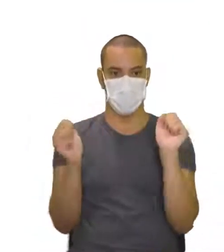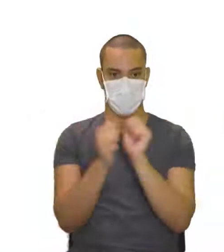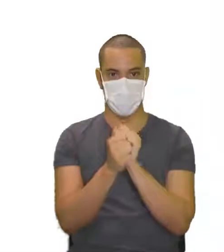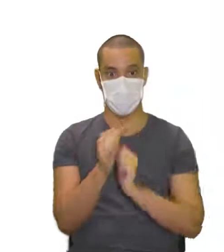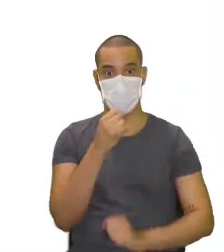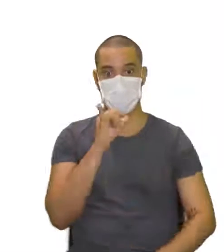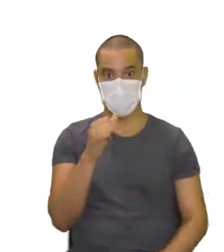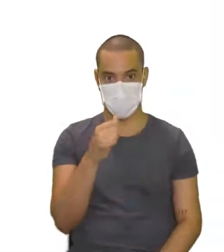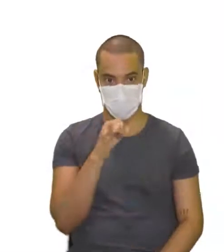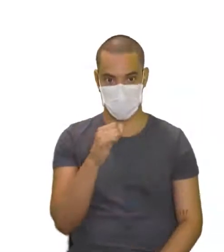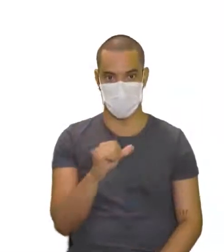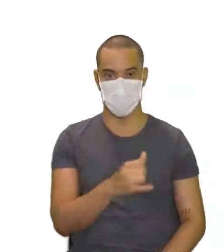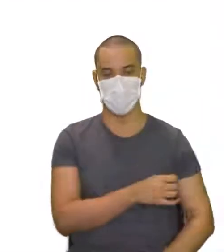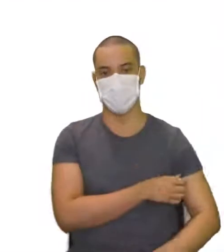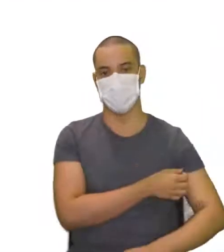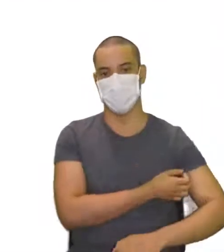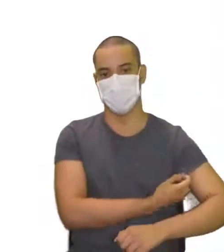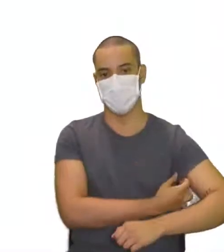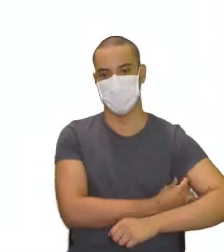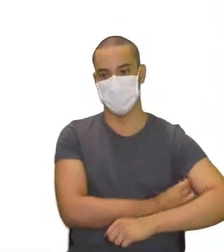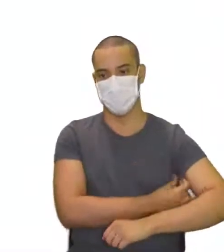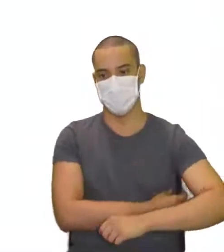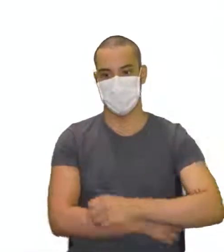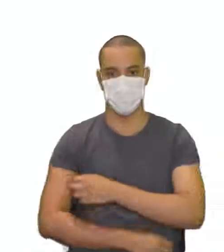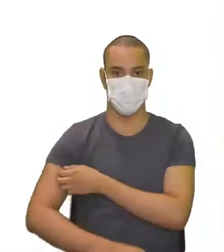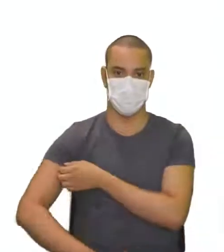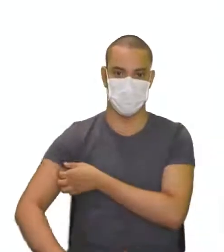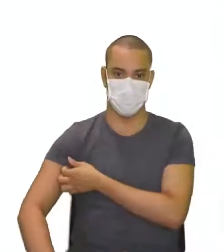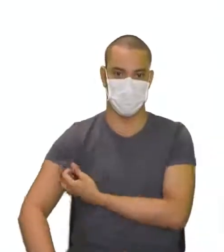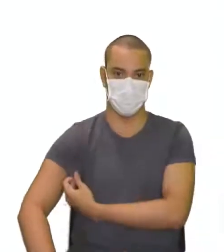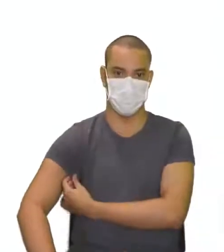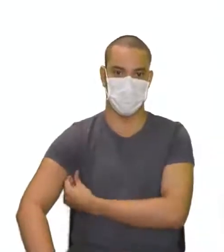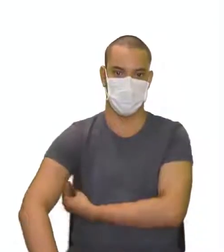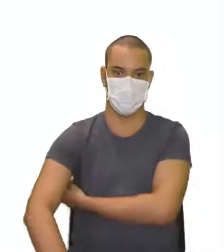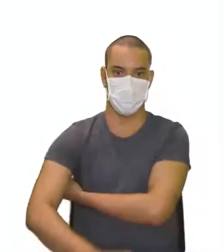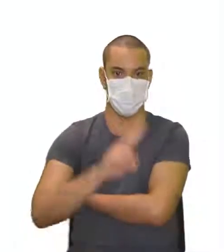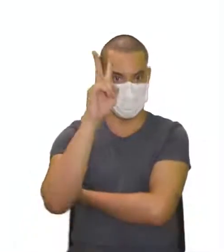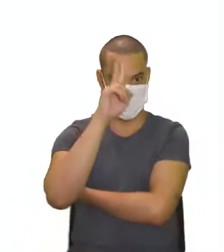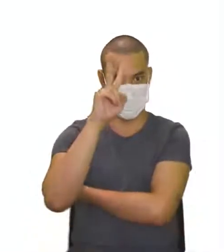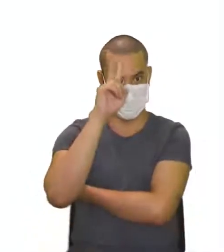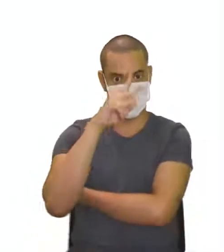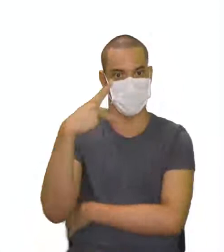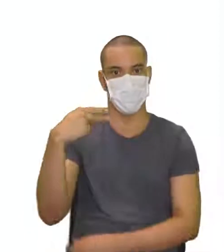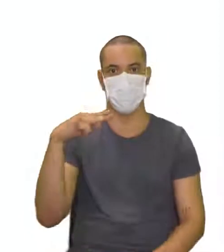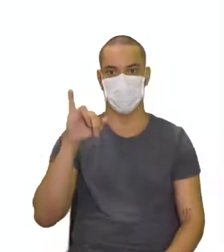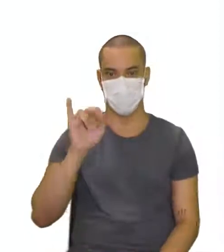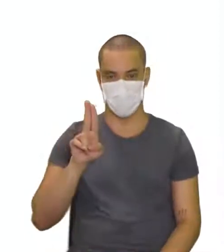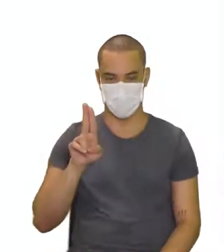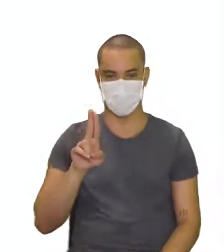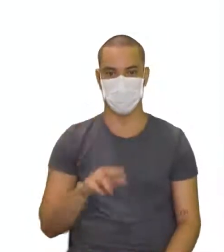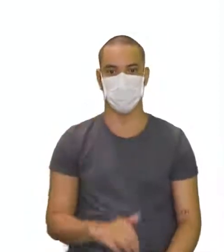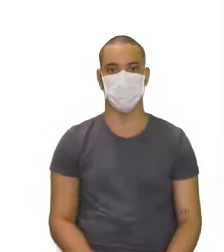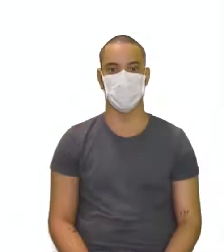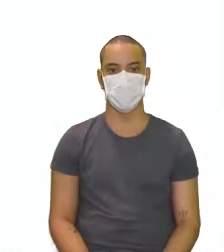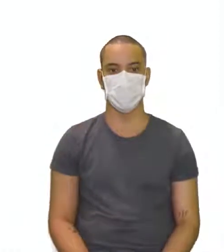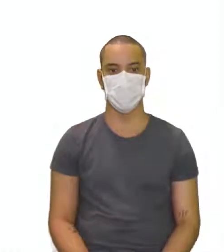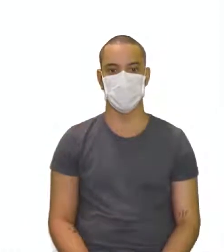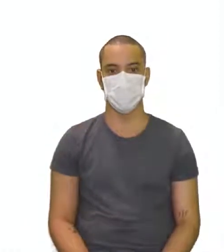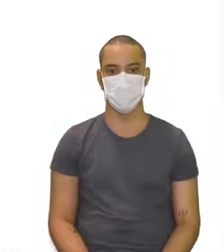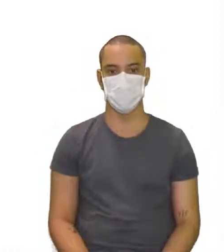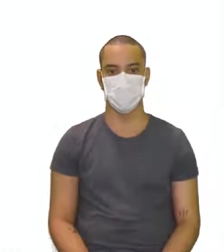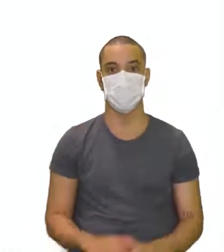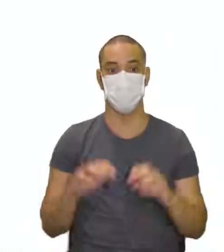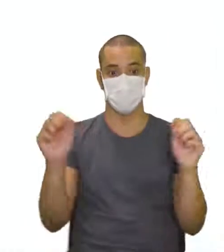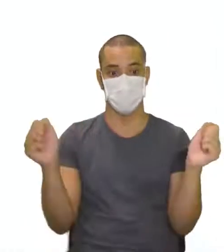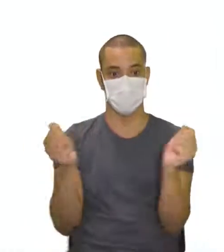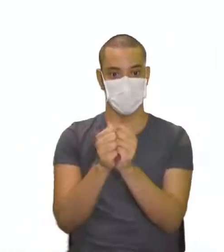elétrica, ela é corrente vezes tensão, ou seja, a corrente elétrica é π, ok? Associando aqui o nosso